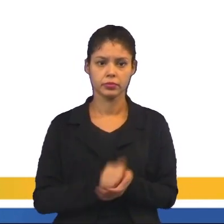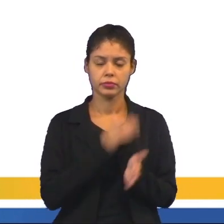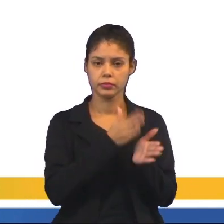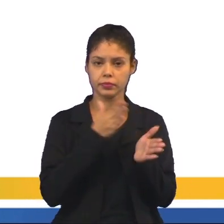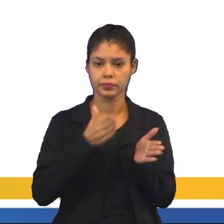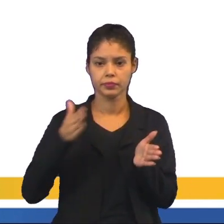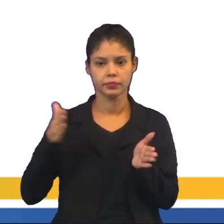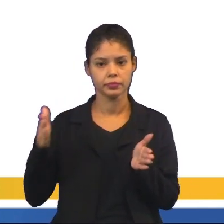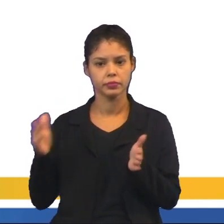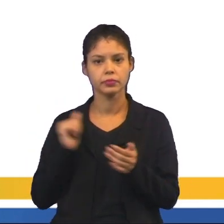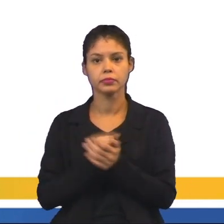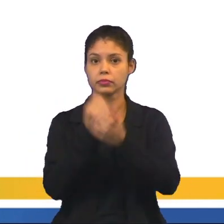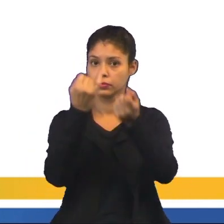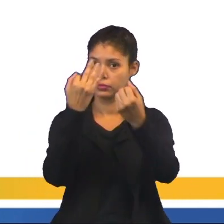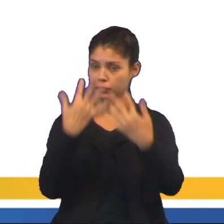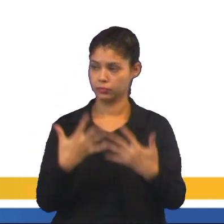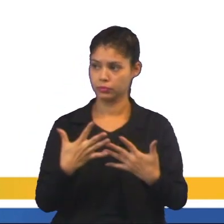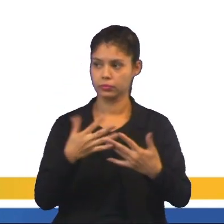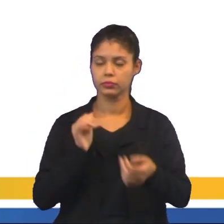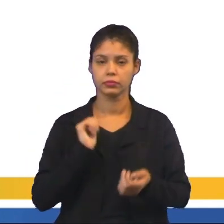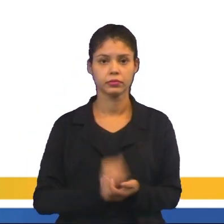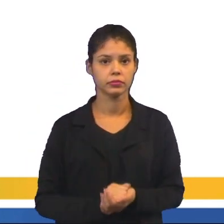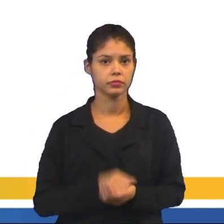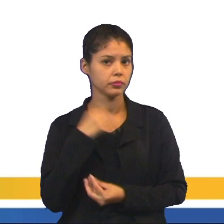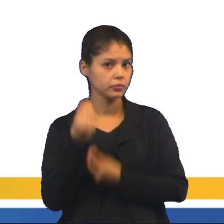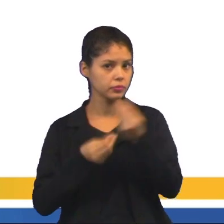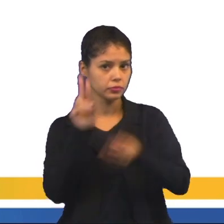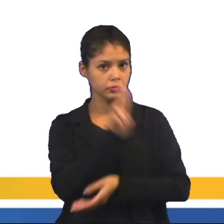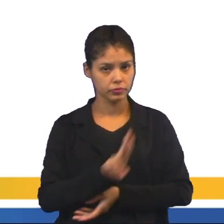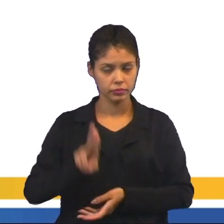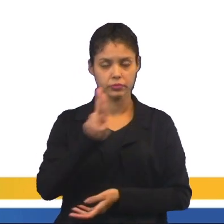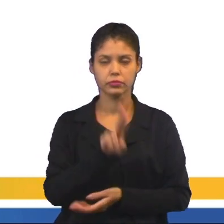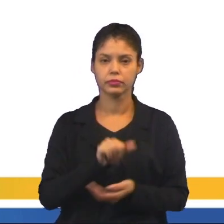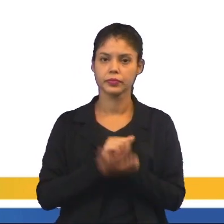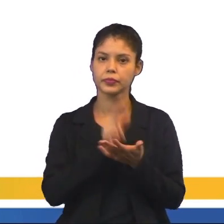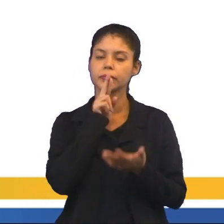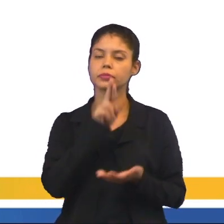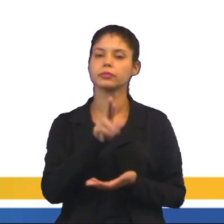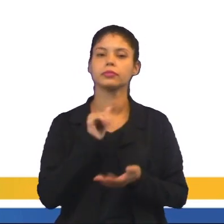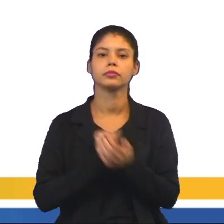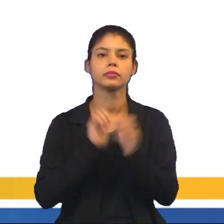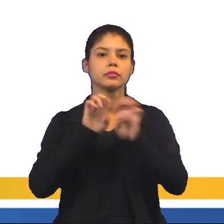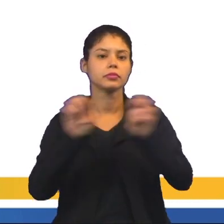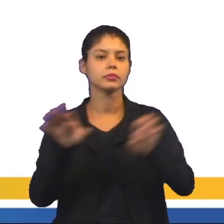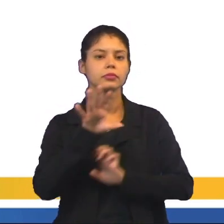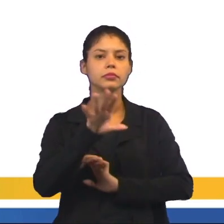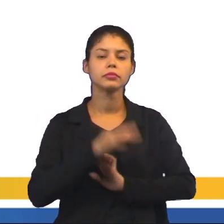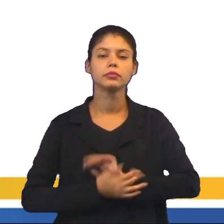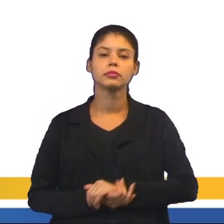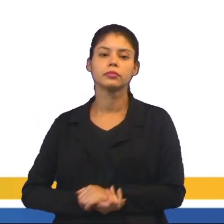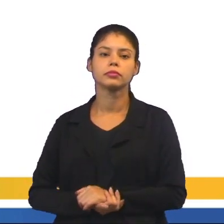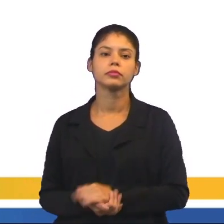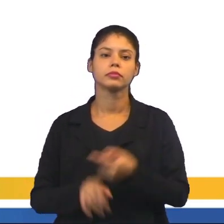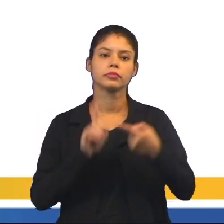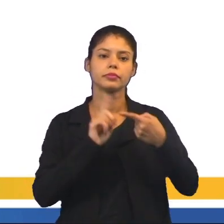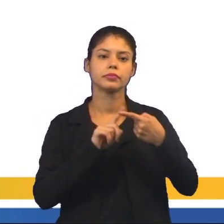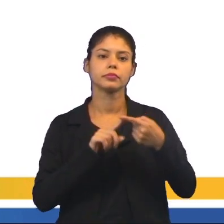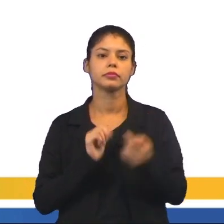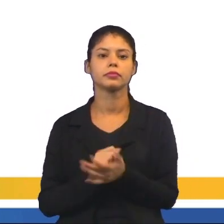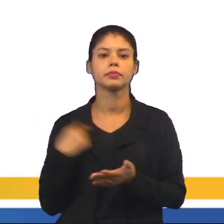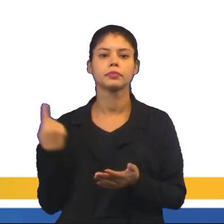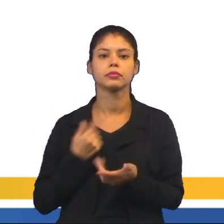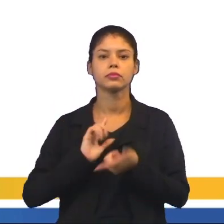passo a passo explicando como se utilizar para resolver uma equação dessa. O primeiro